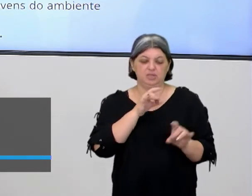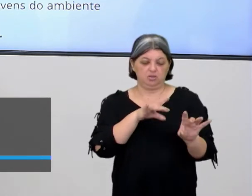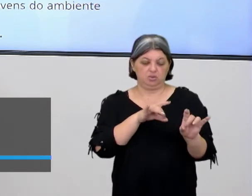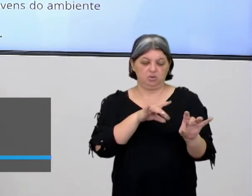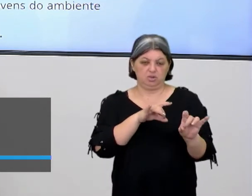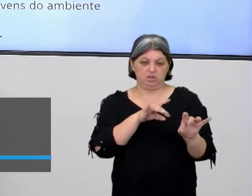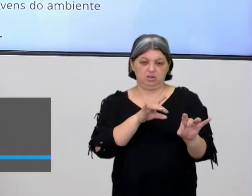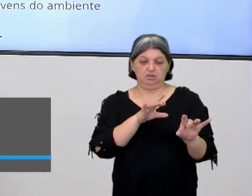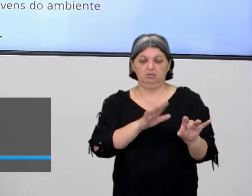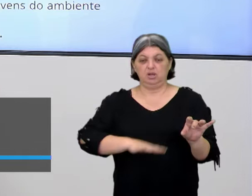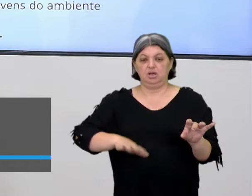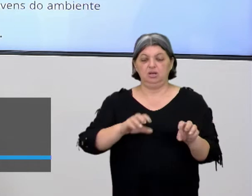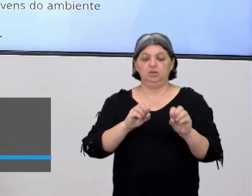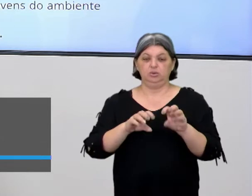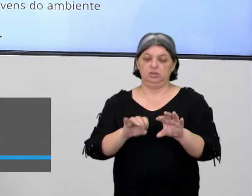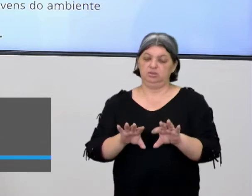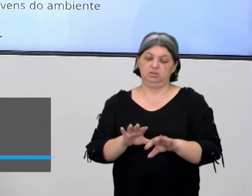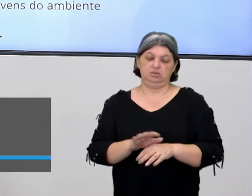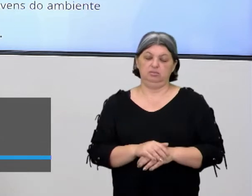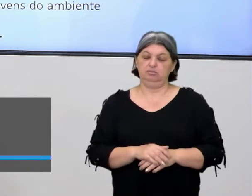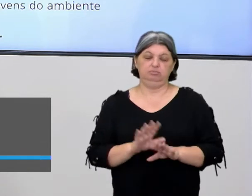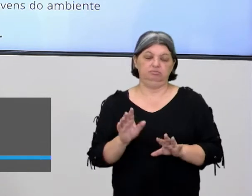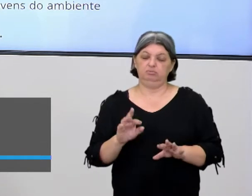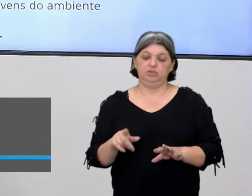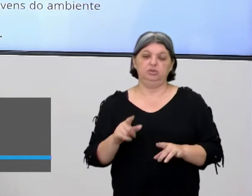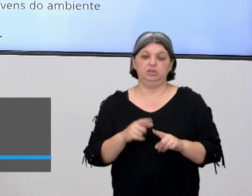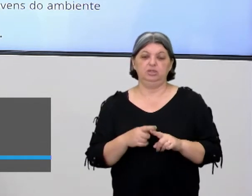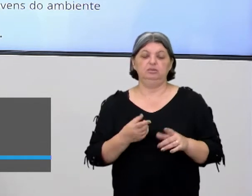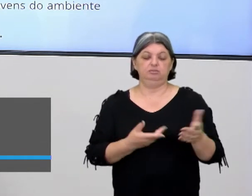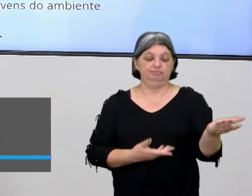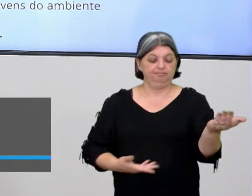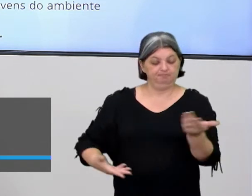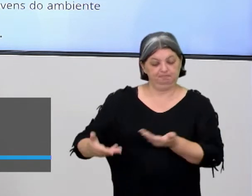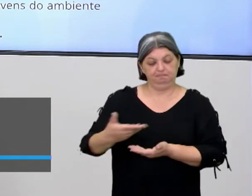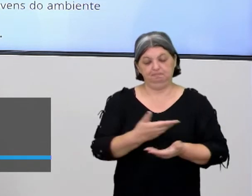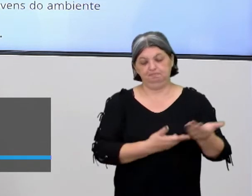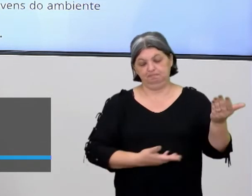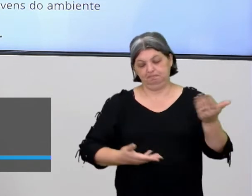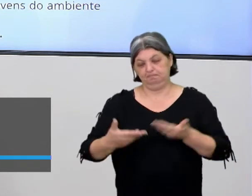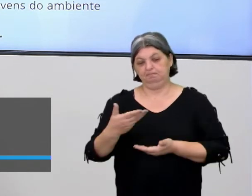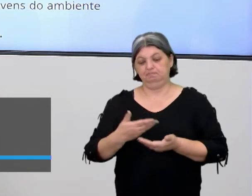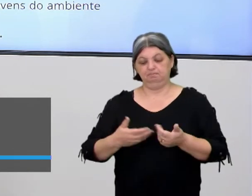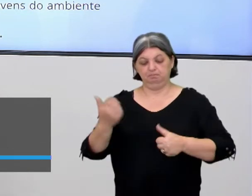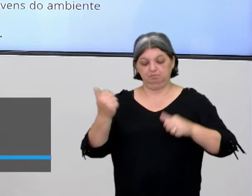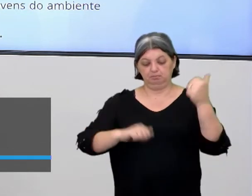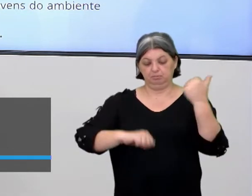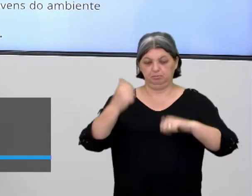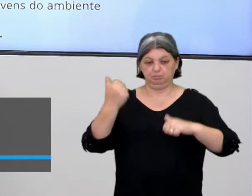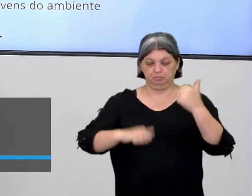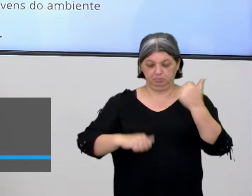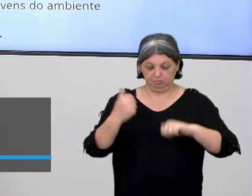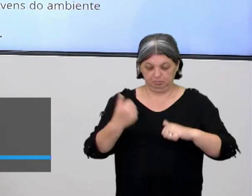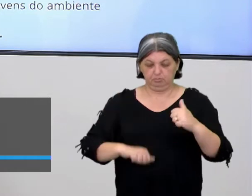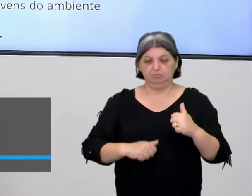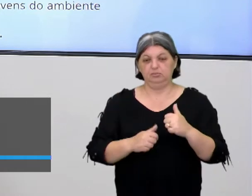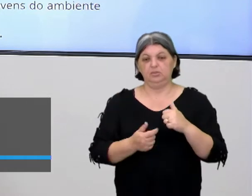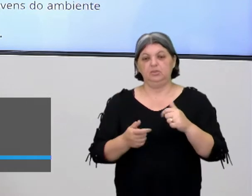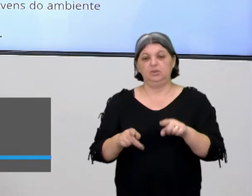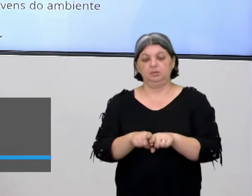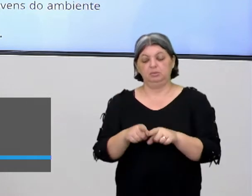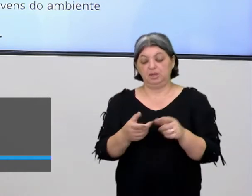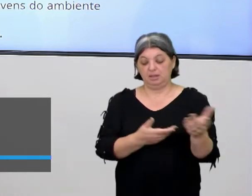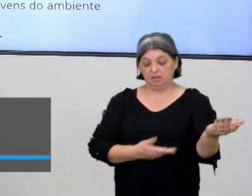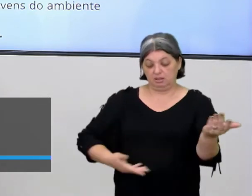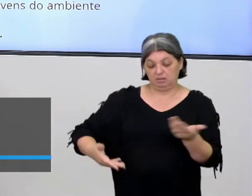técnico, educacional, não é, né? Toda uma questão de convivência, toda uma questão de adaptação e readaptação à vida da gente,